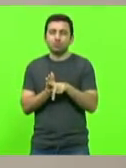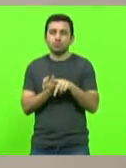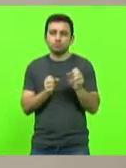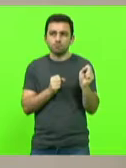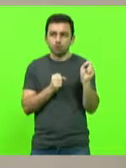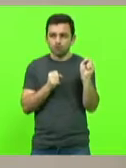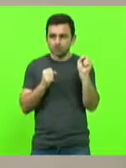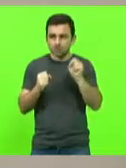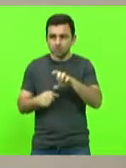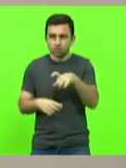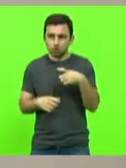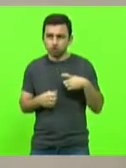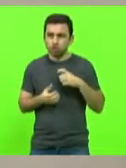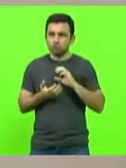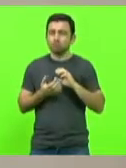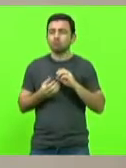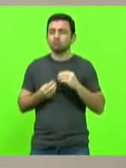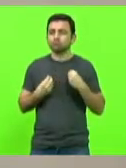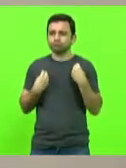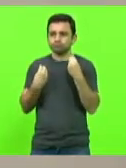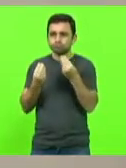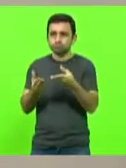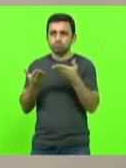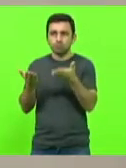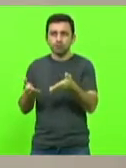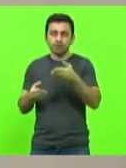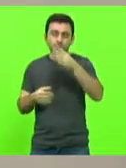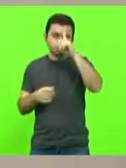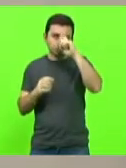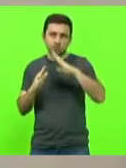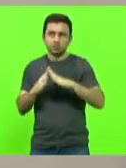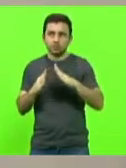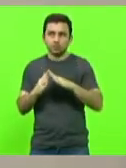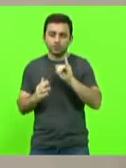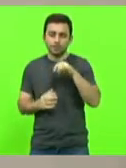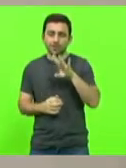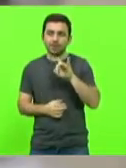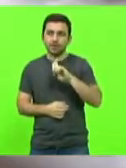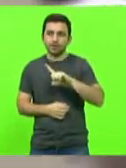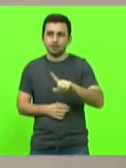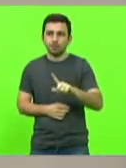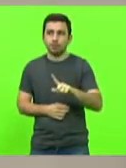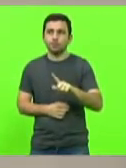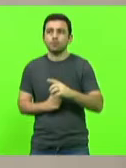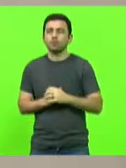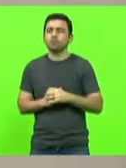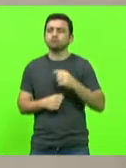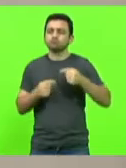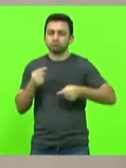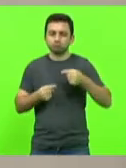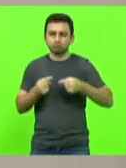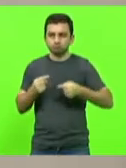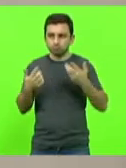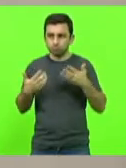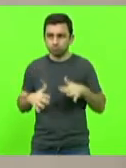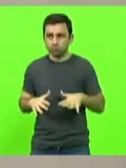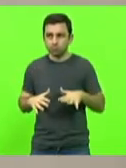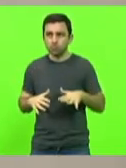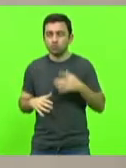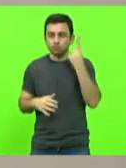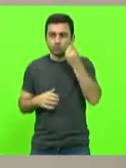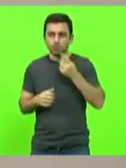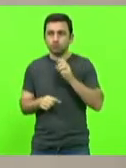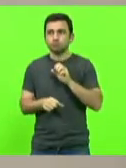hospital localizado no município de Indaial, em discussão. Não havendo quem queira discutir, em votação, deputados que aprovam, permaneçam como se